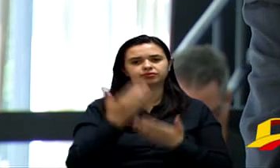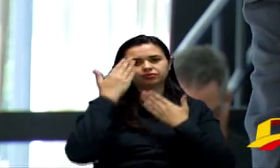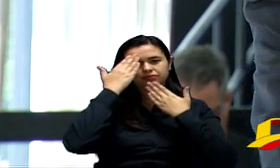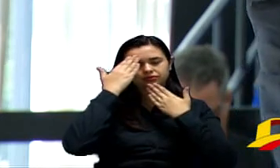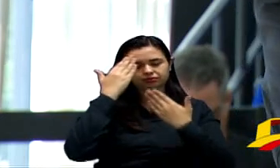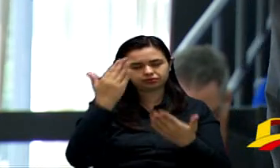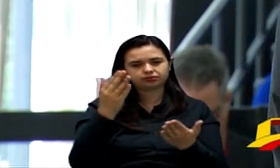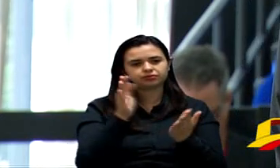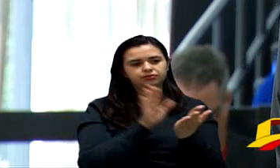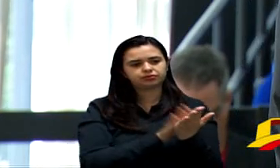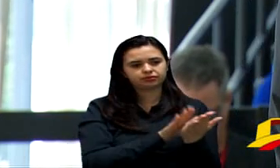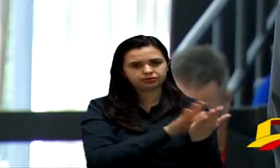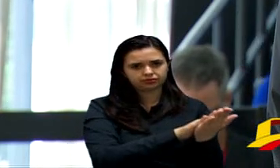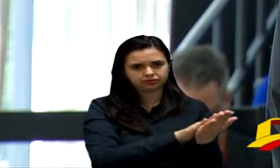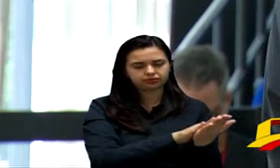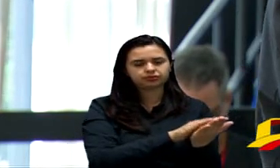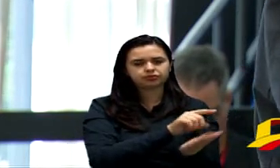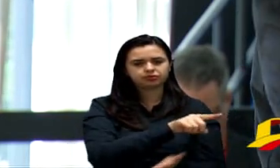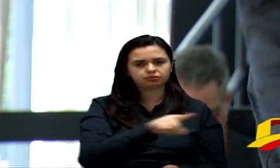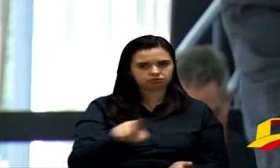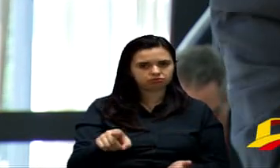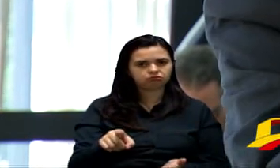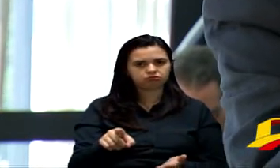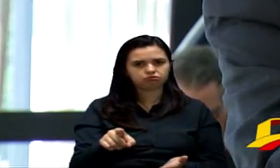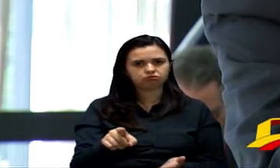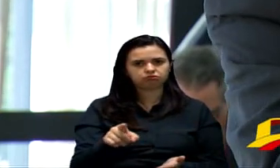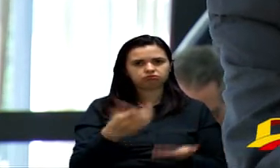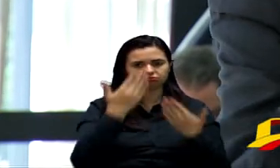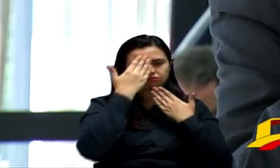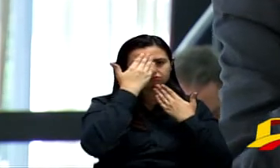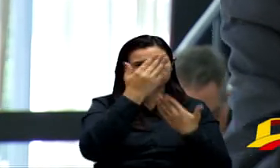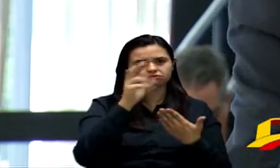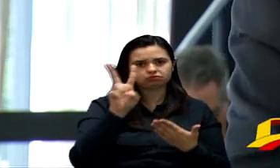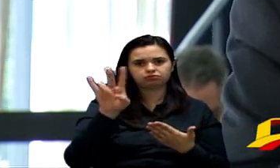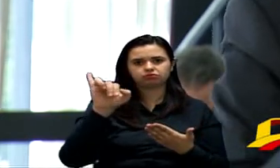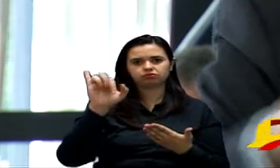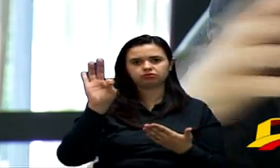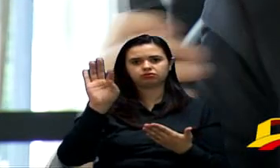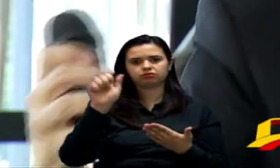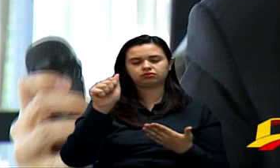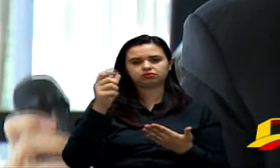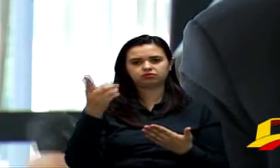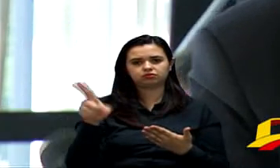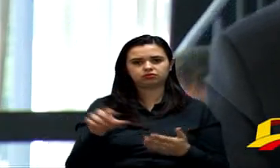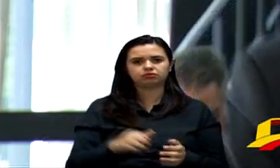parabenizar a Vossa Excelência pela iniciativa e agradecer ao Vitão pelas palavras, tá? Obrigado pela atenção.